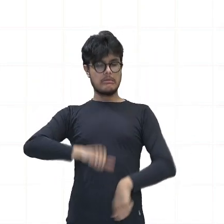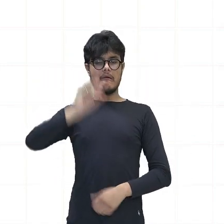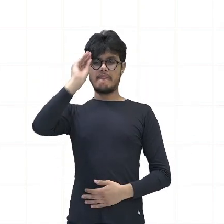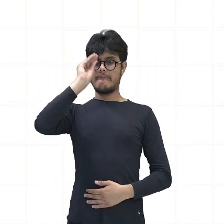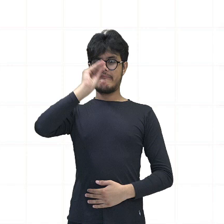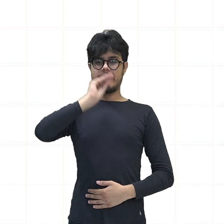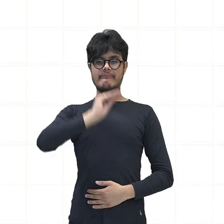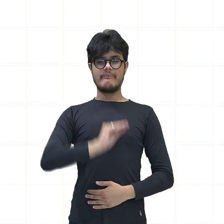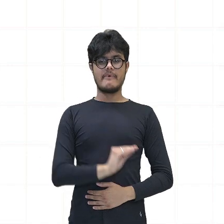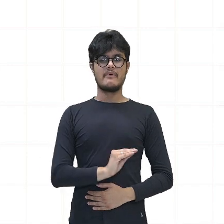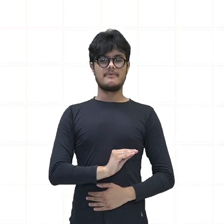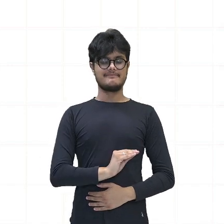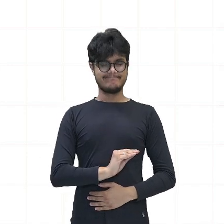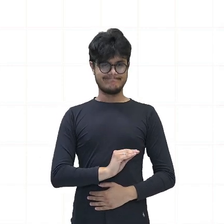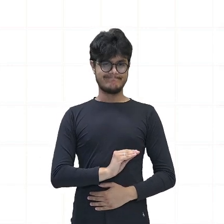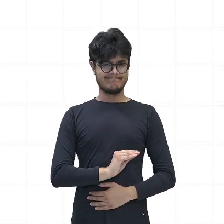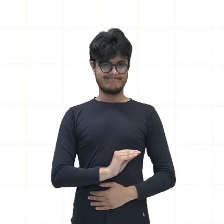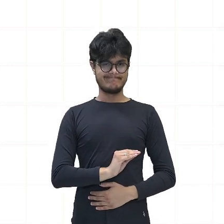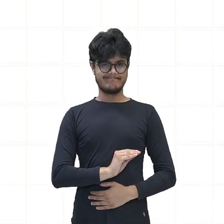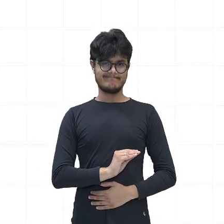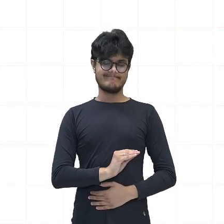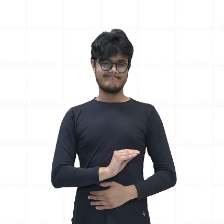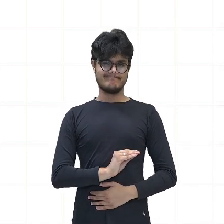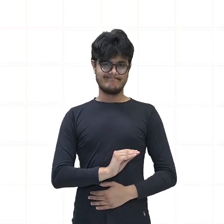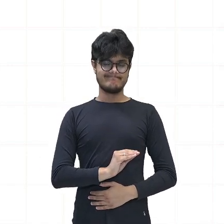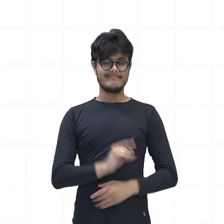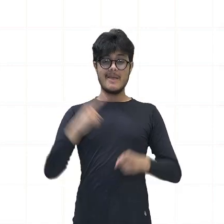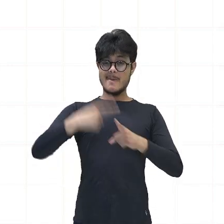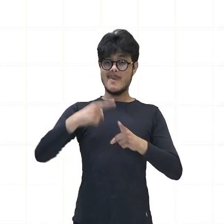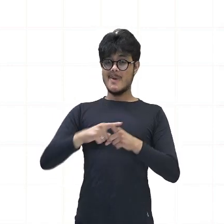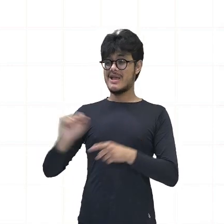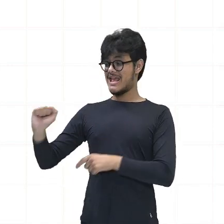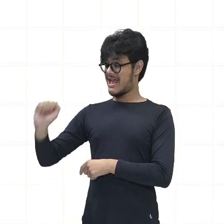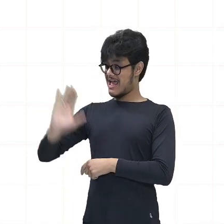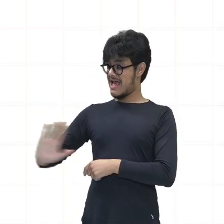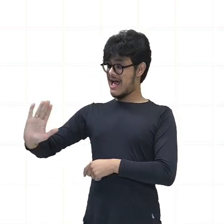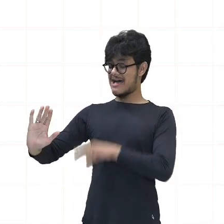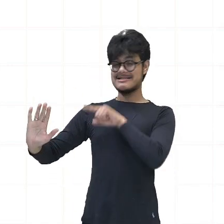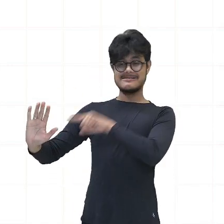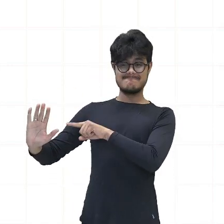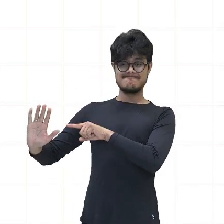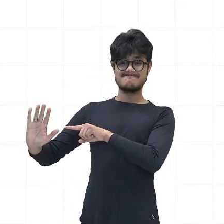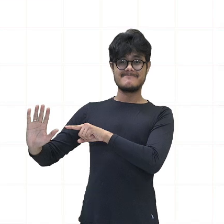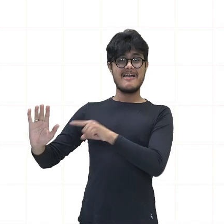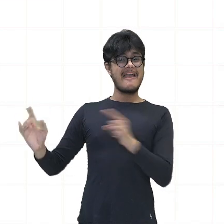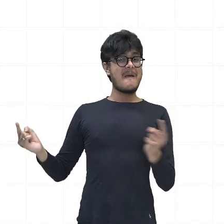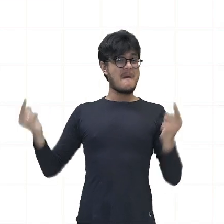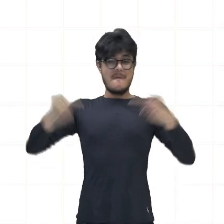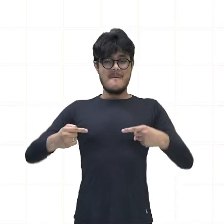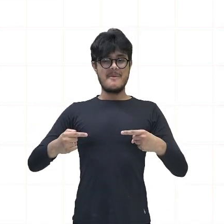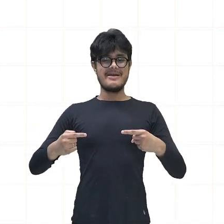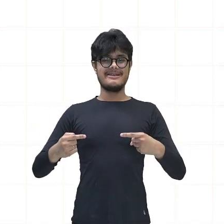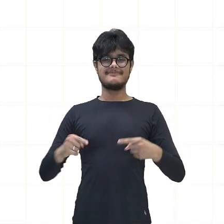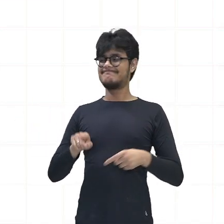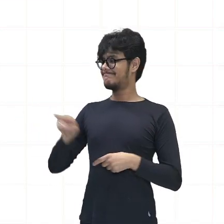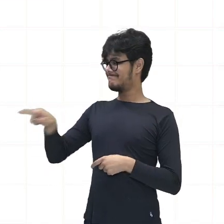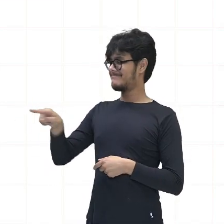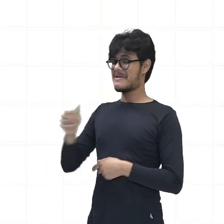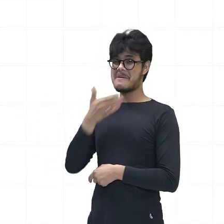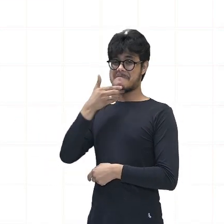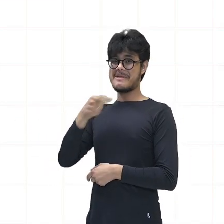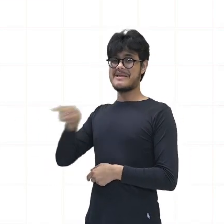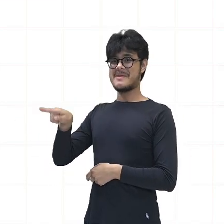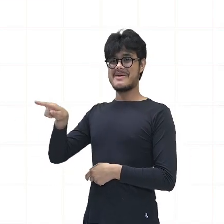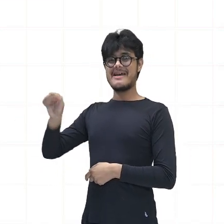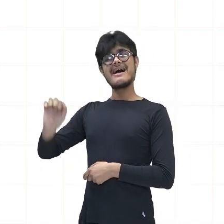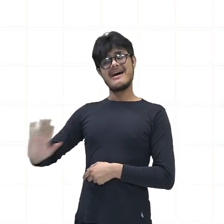a borracha brasileira ela encontrou concorrência no mercado internacional com a borracha que estava sendo produzida lá na Ásia pelos